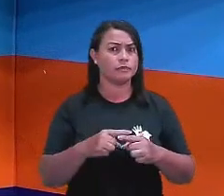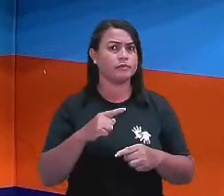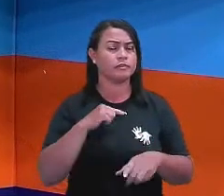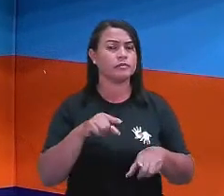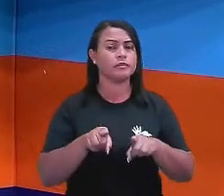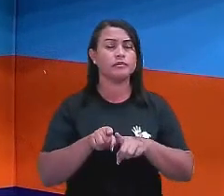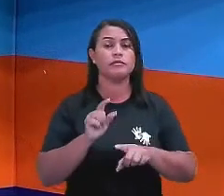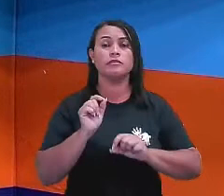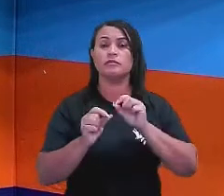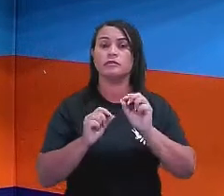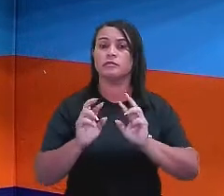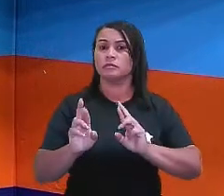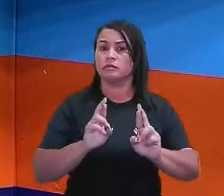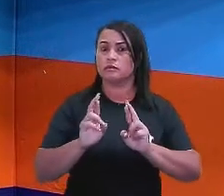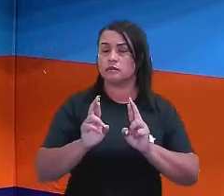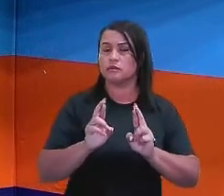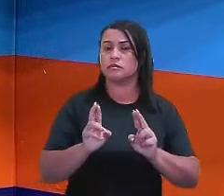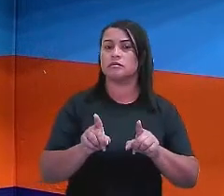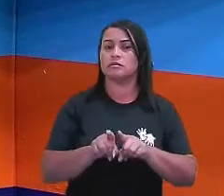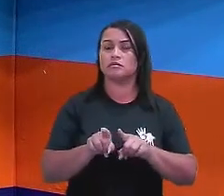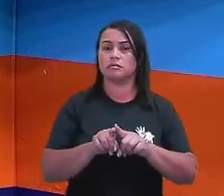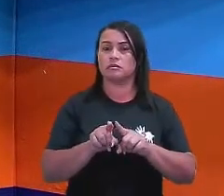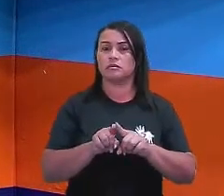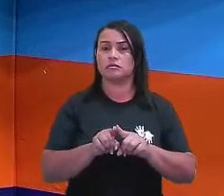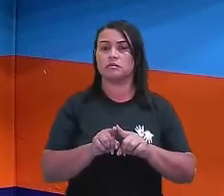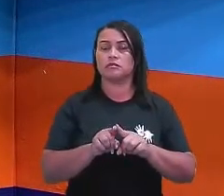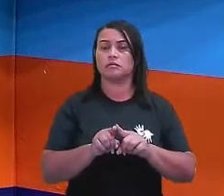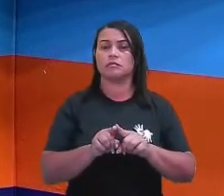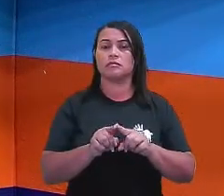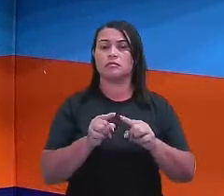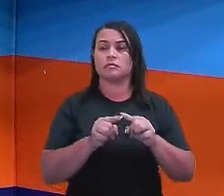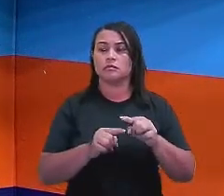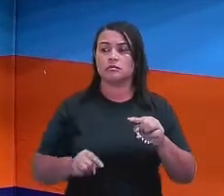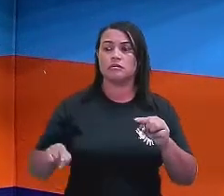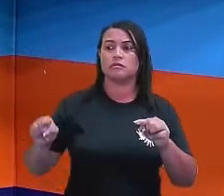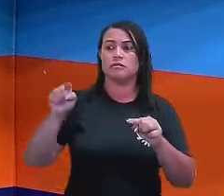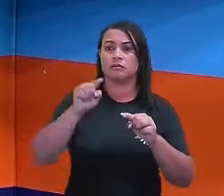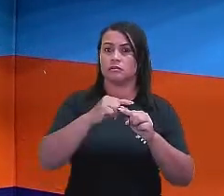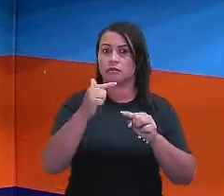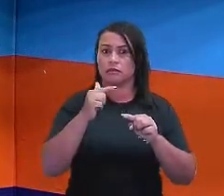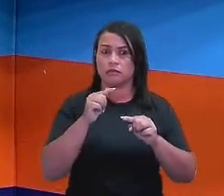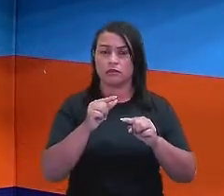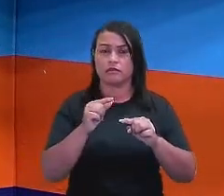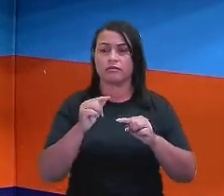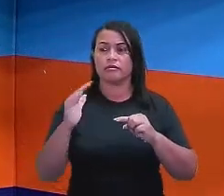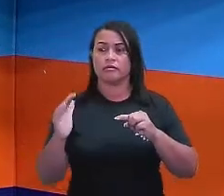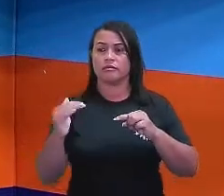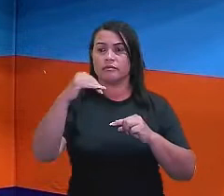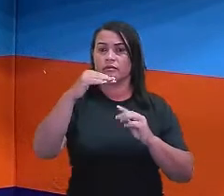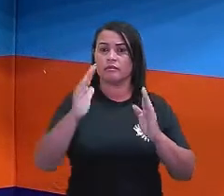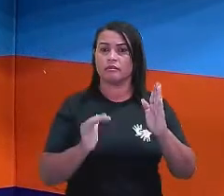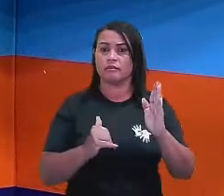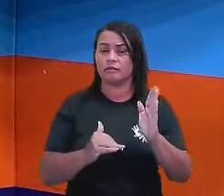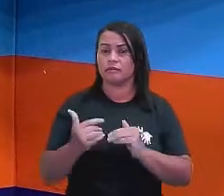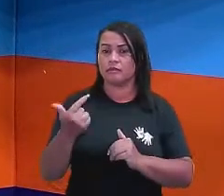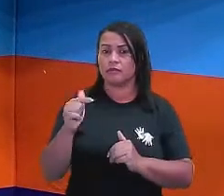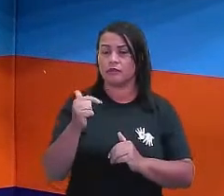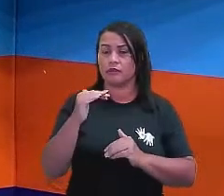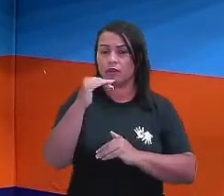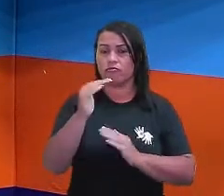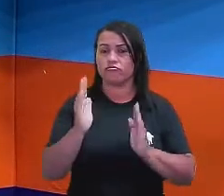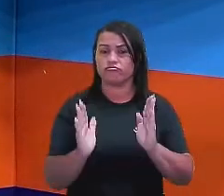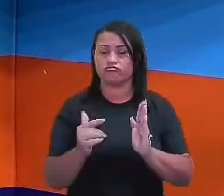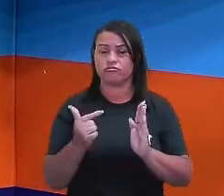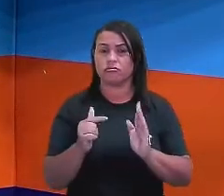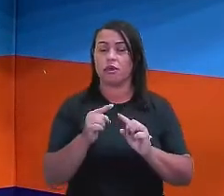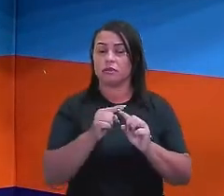aí a relação de circunferência, que não tem lados, e que eu posso saber, né, a medida aí